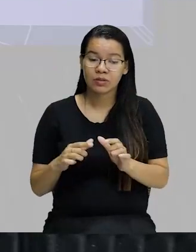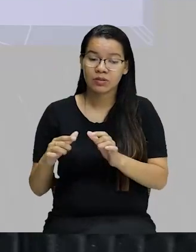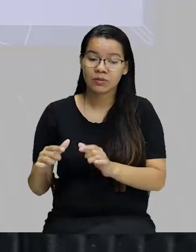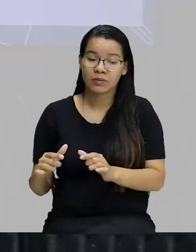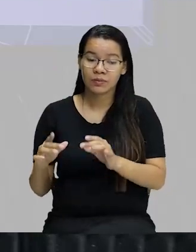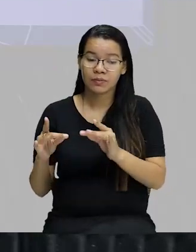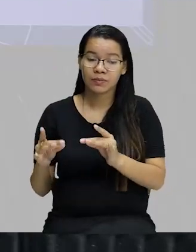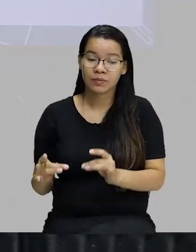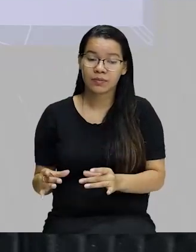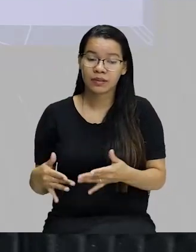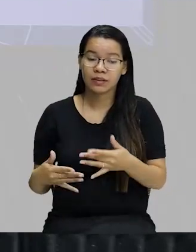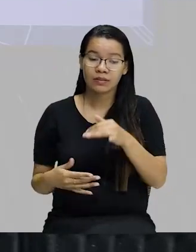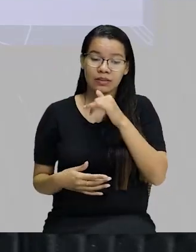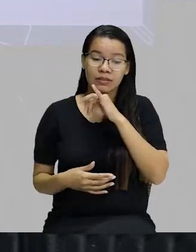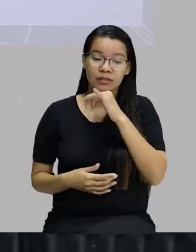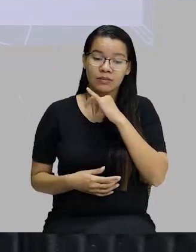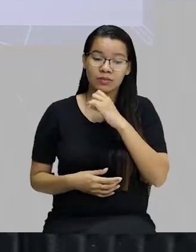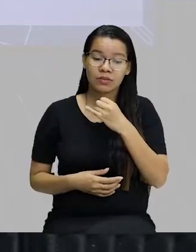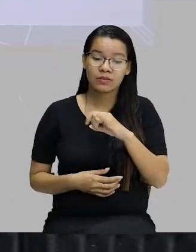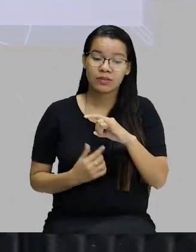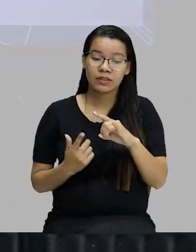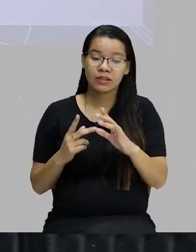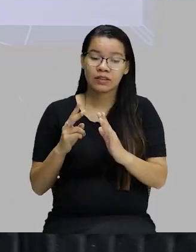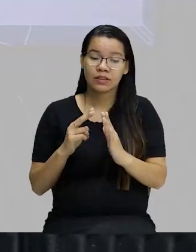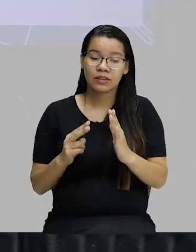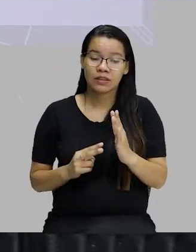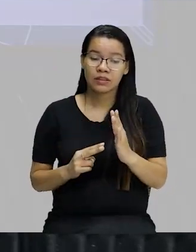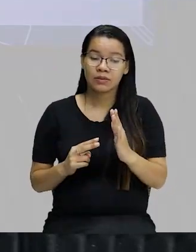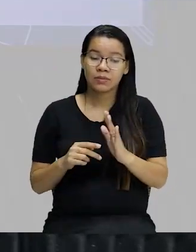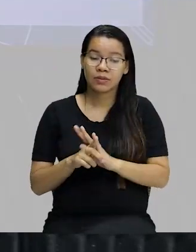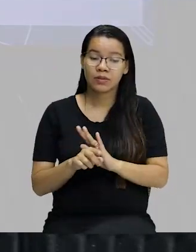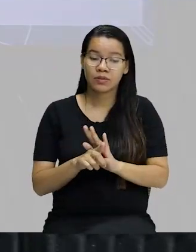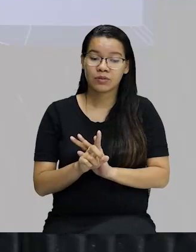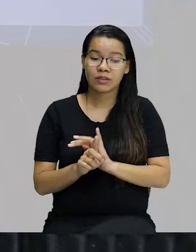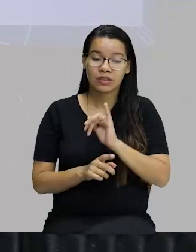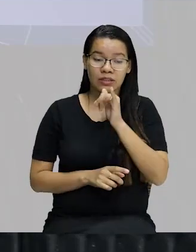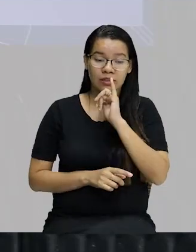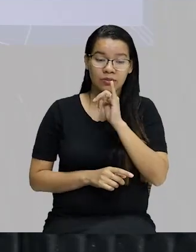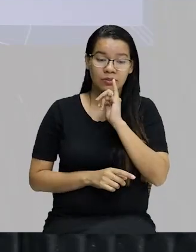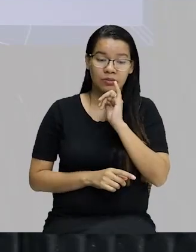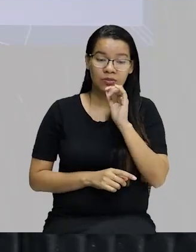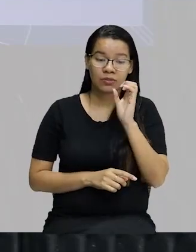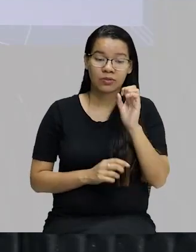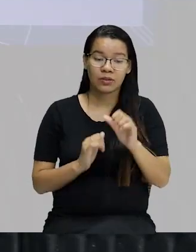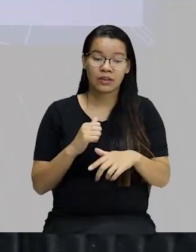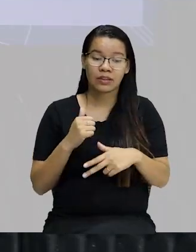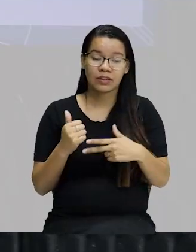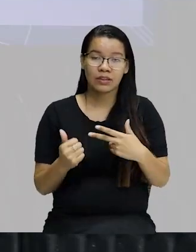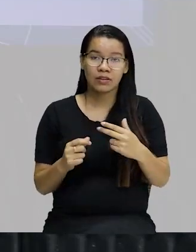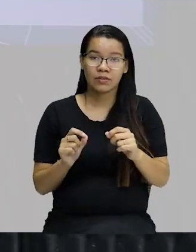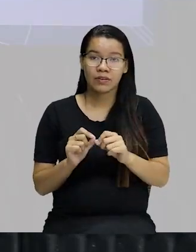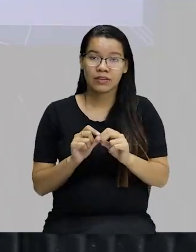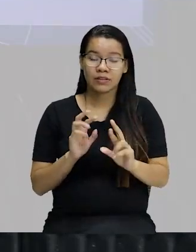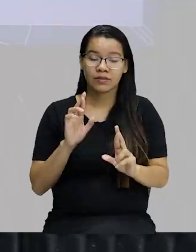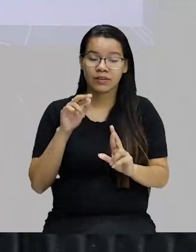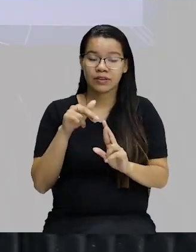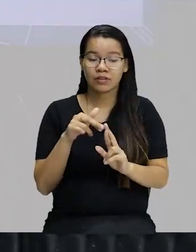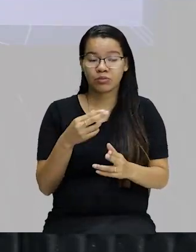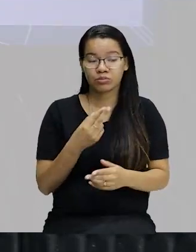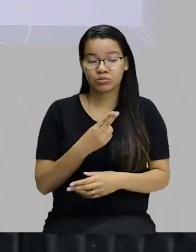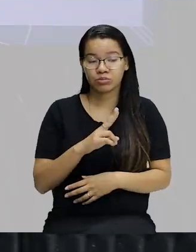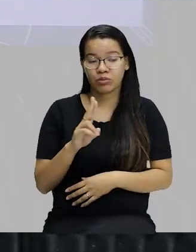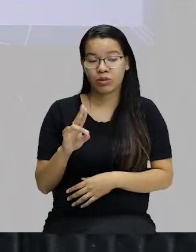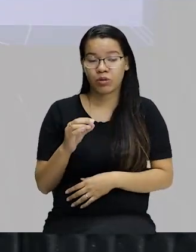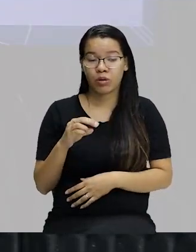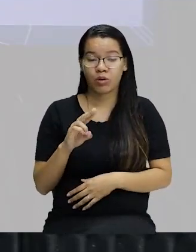por exemplo, se você lê lá na pergunta, a questão do Enem, ela faz referência ao nome de alguém, a uma data,